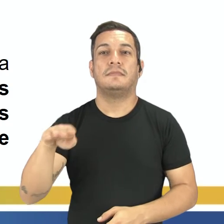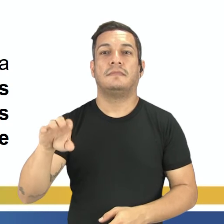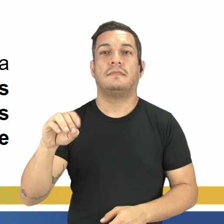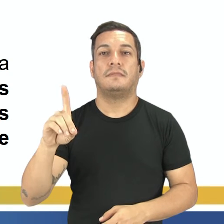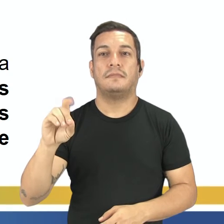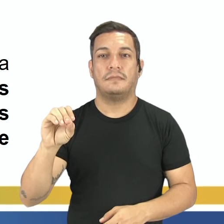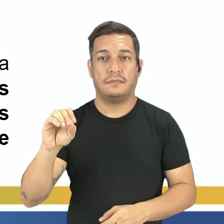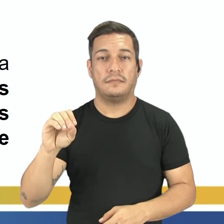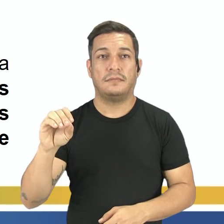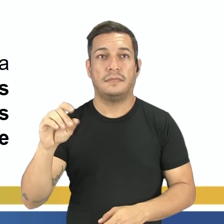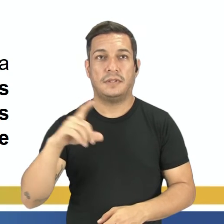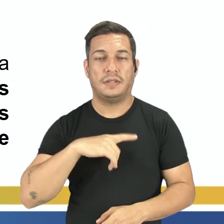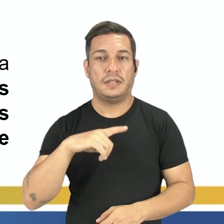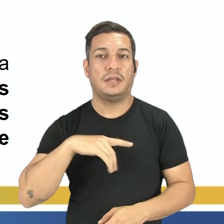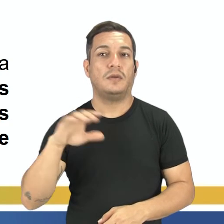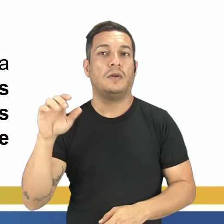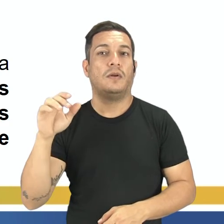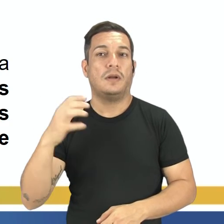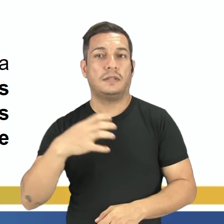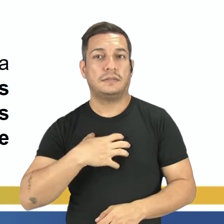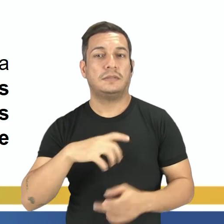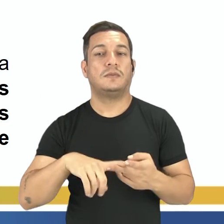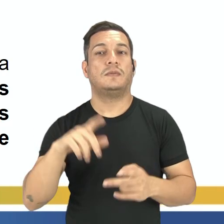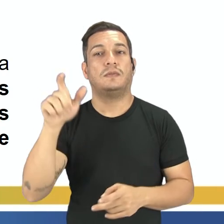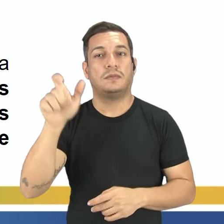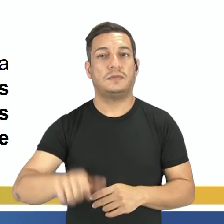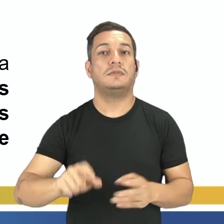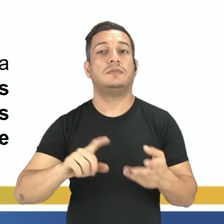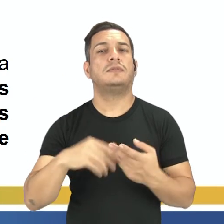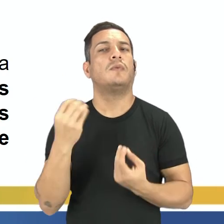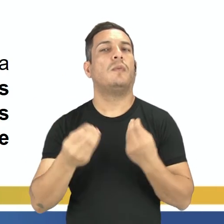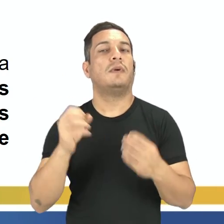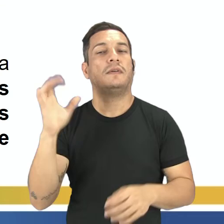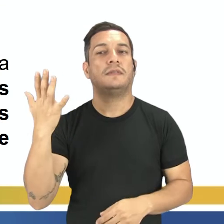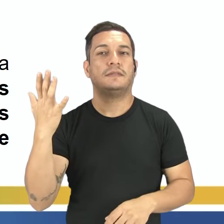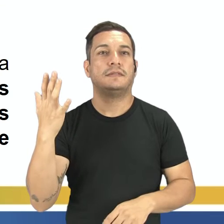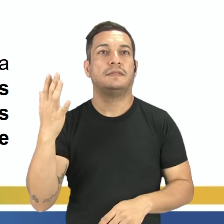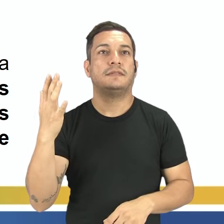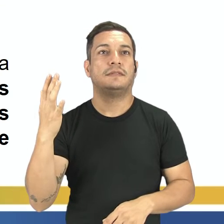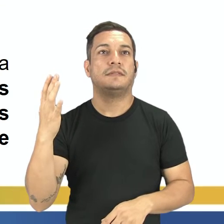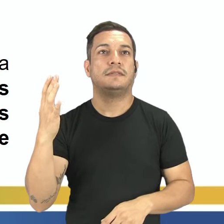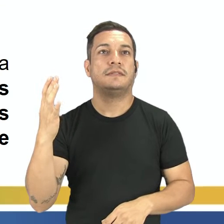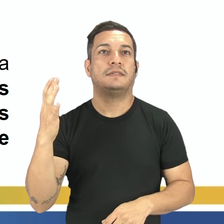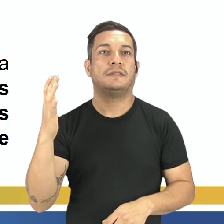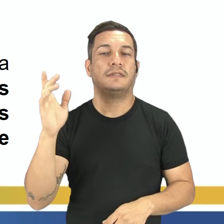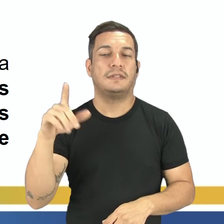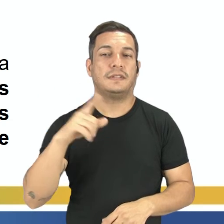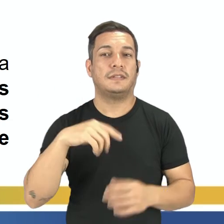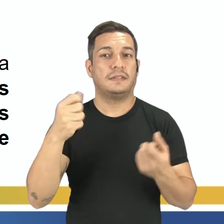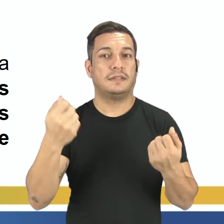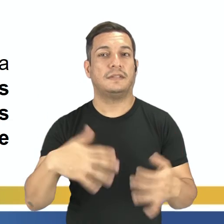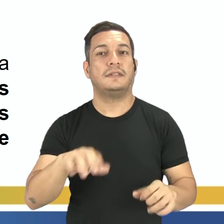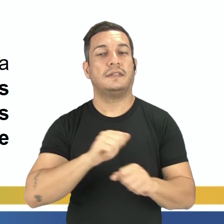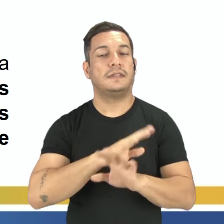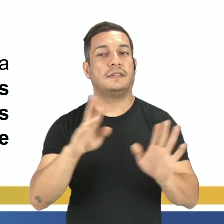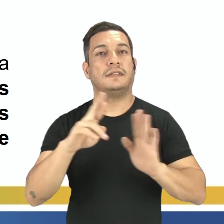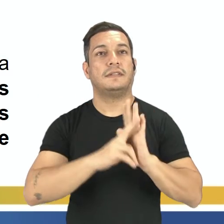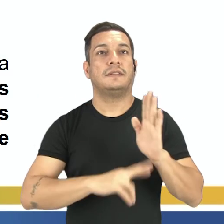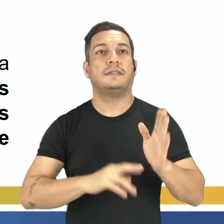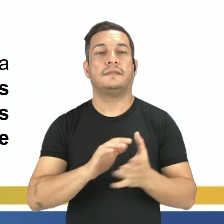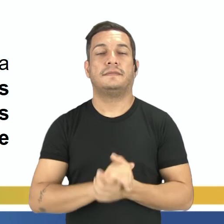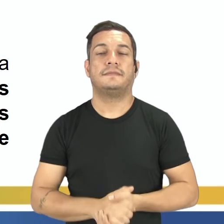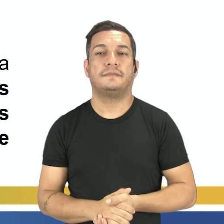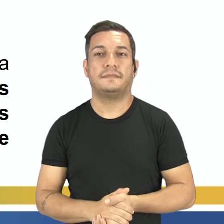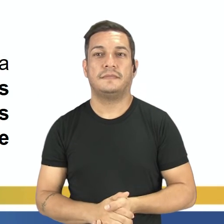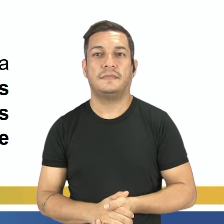meio, né? Eu tenho uma ação, eu tenho um agente, eu tenho uma forma como isso vai acontecer. Isso também tem que ficar claro na tua redação, tá? Então acompanha comigo a